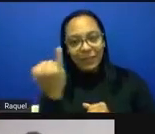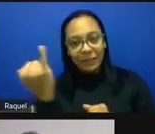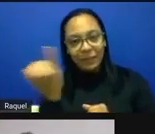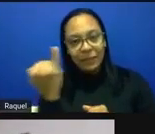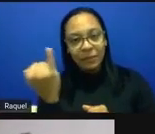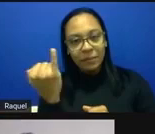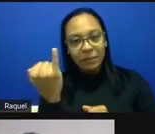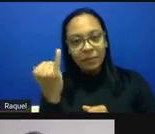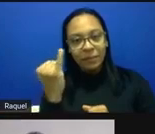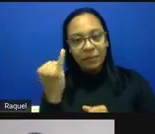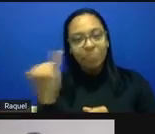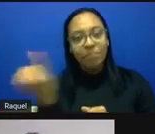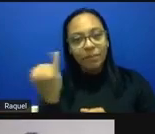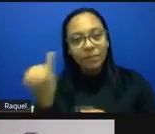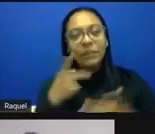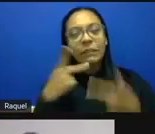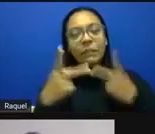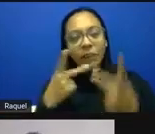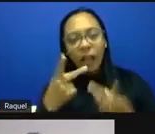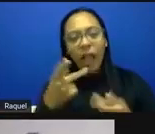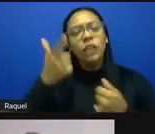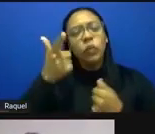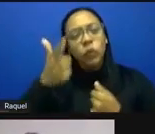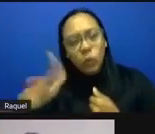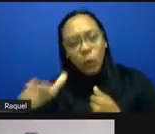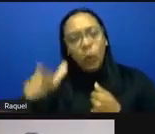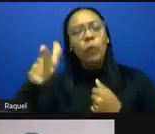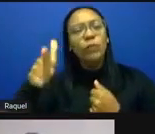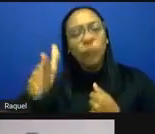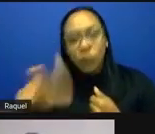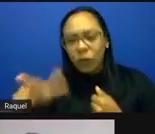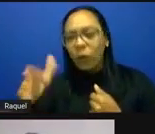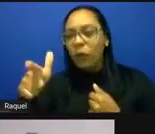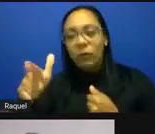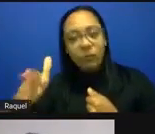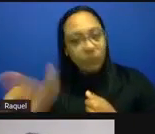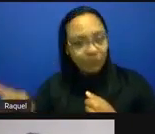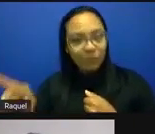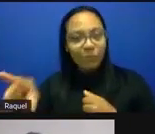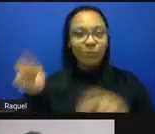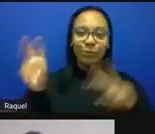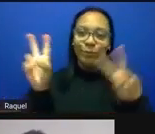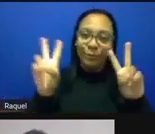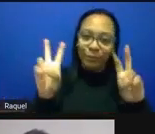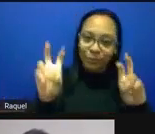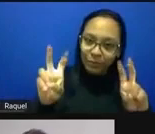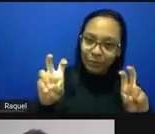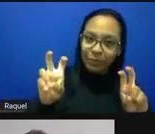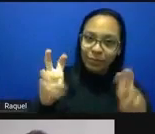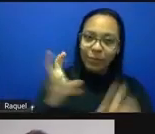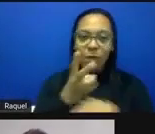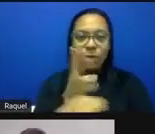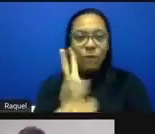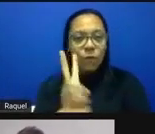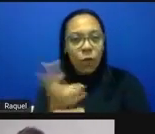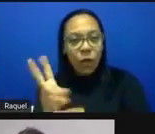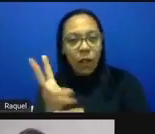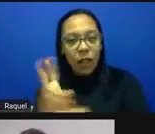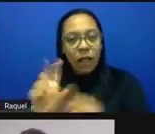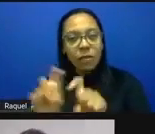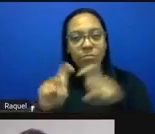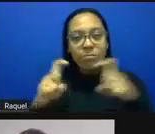falar e repetir e falar de novo sobre esse assunto, né? E isso é uma coisa que a gente tem percebido